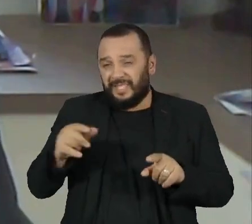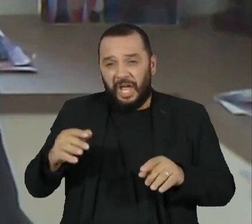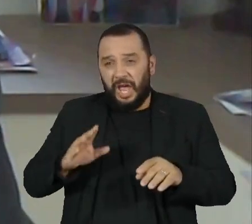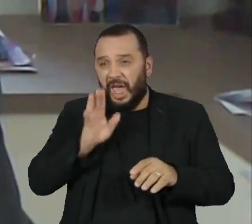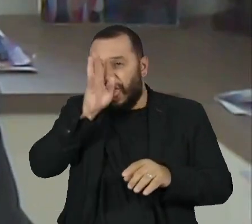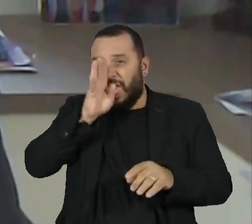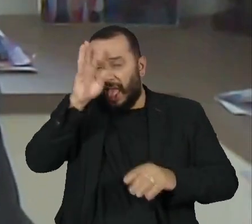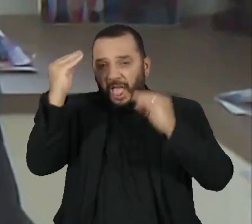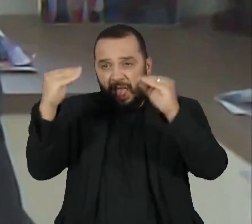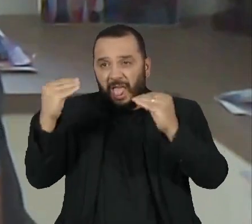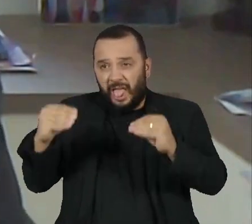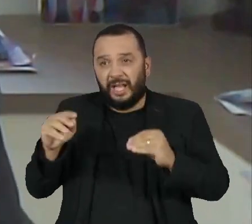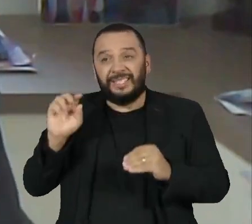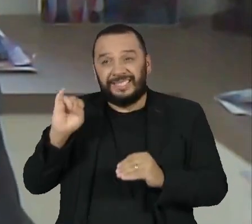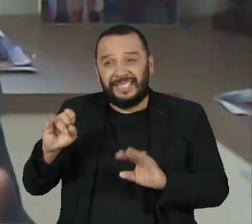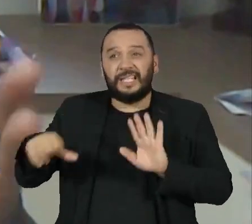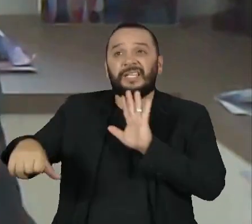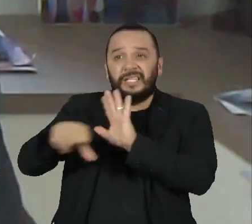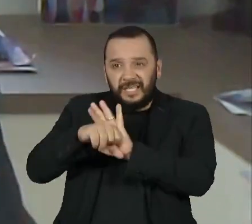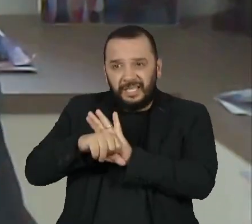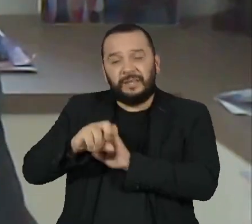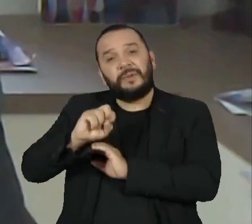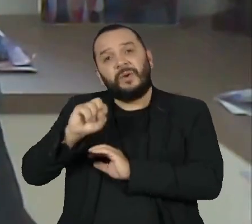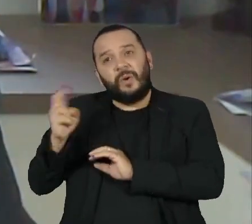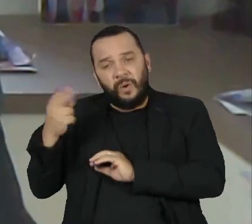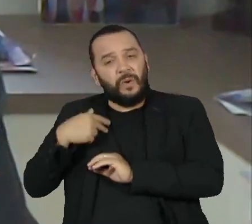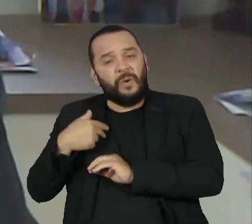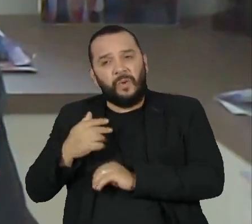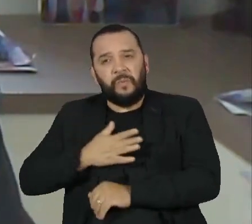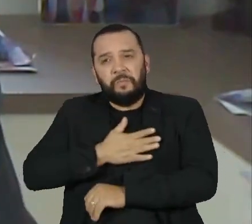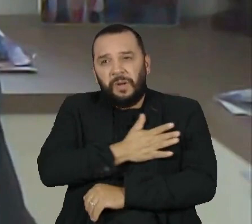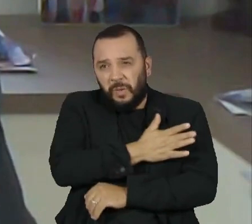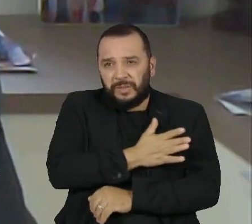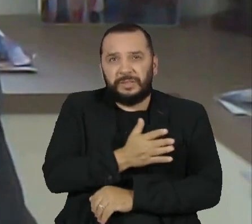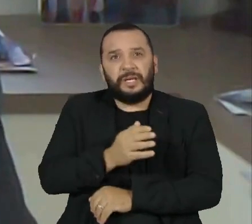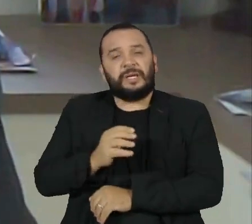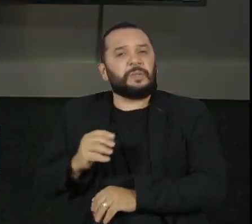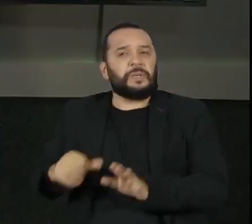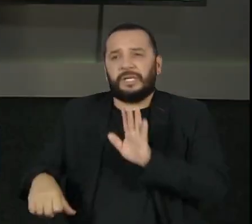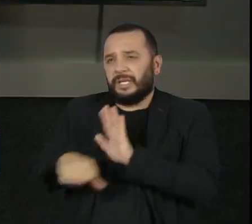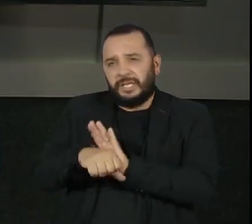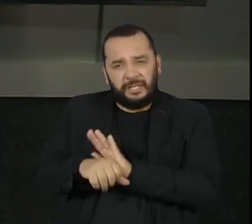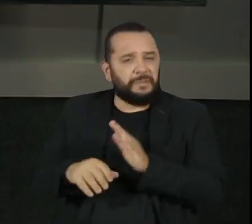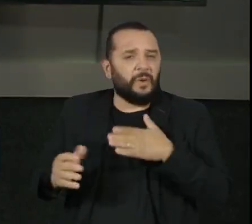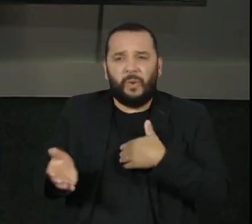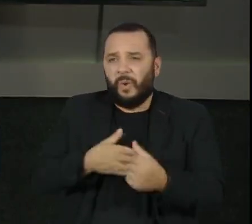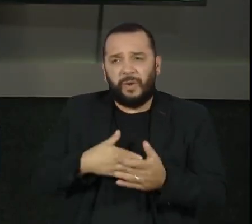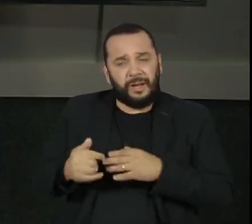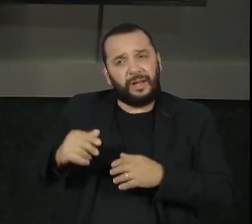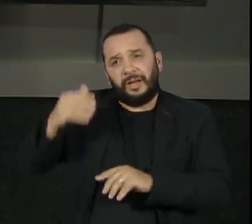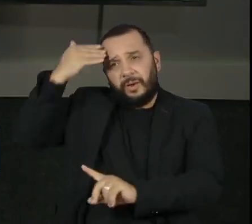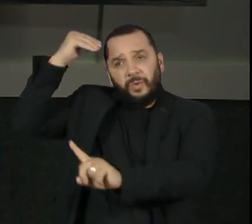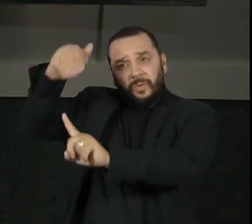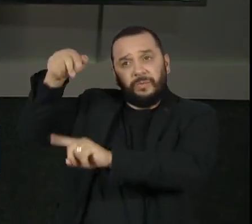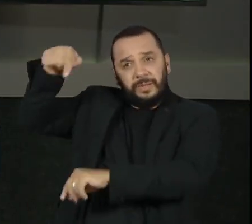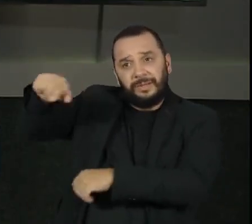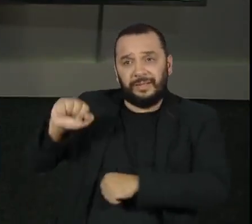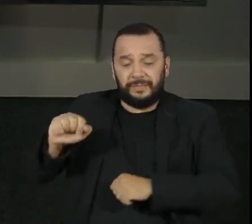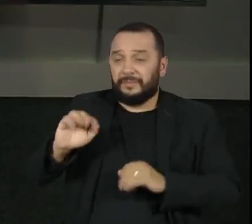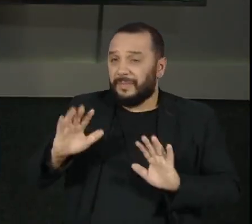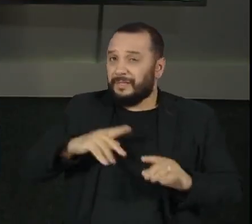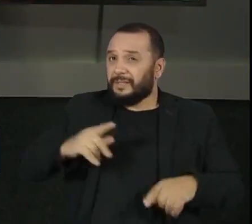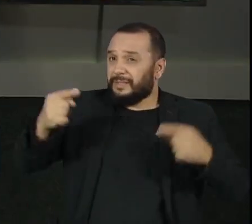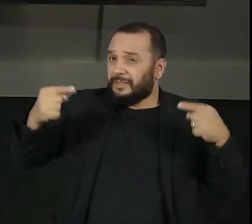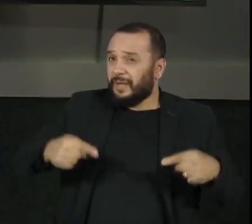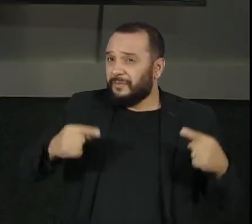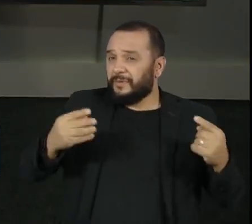que caracterizem crime ou algum outro tipo de ilícito, civil, eleitoral, etc. É um grande desafio para a democracia moderna,